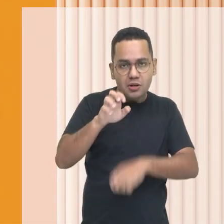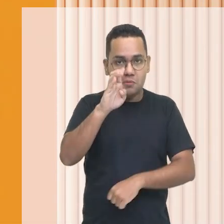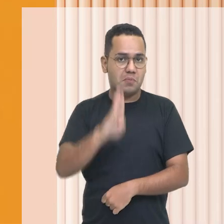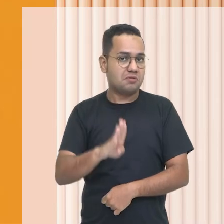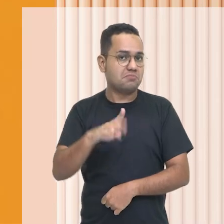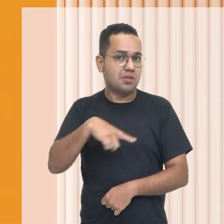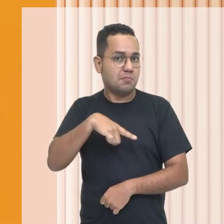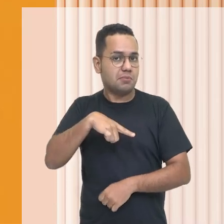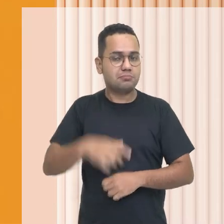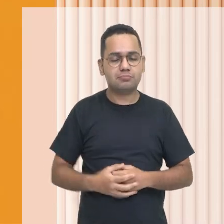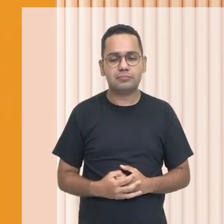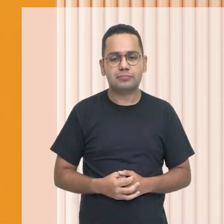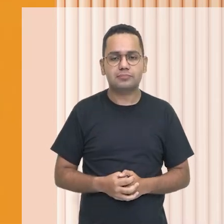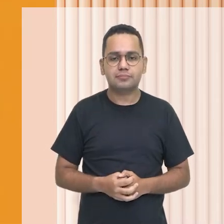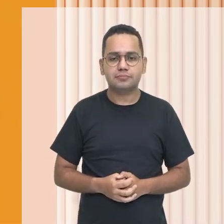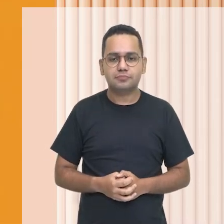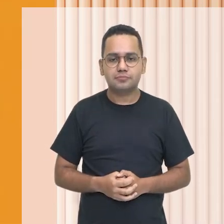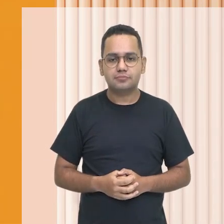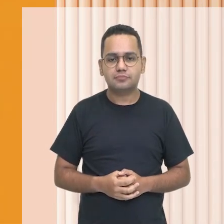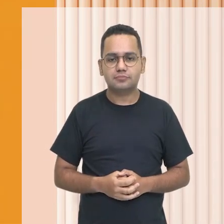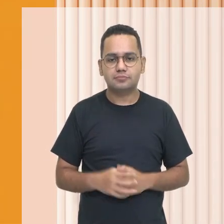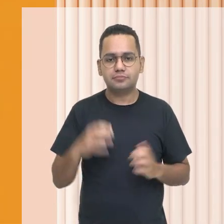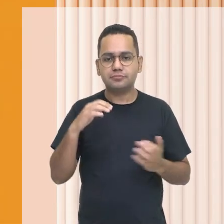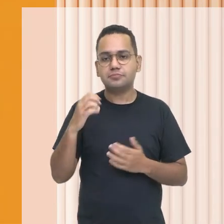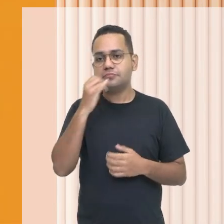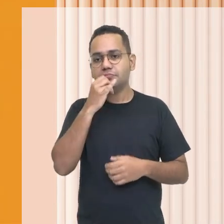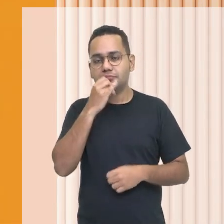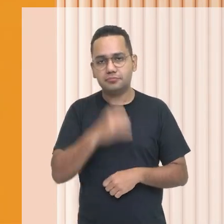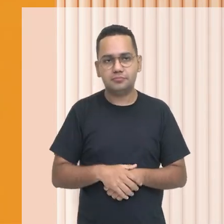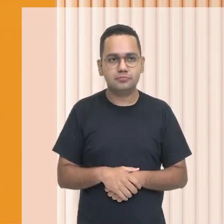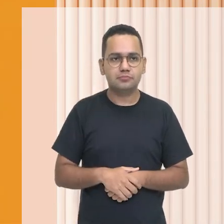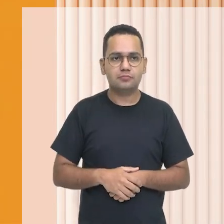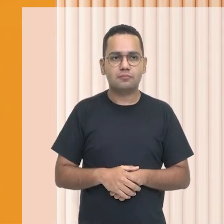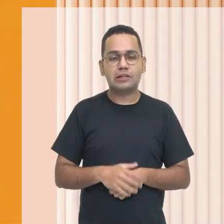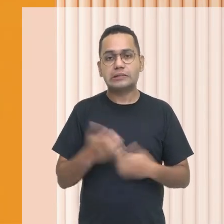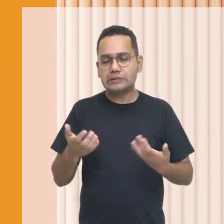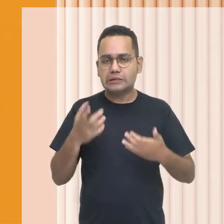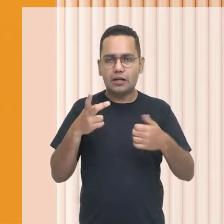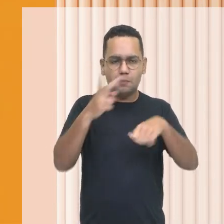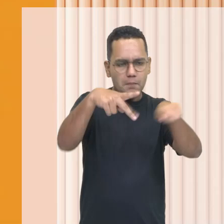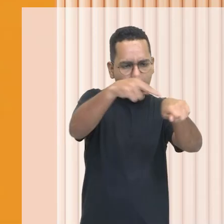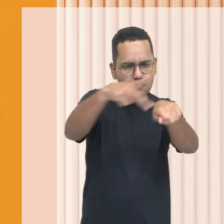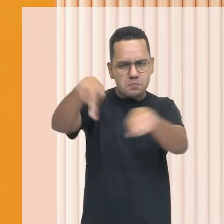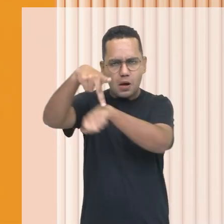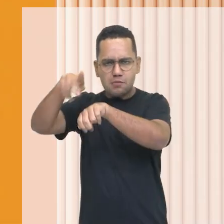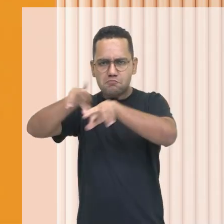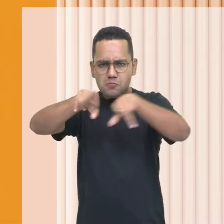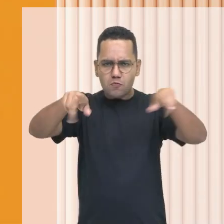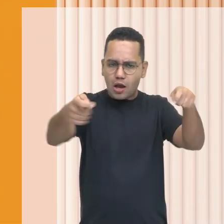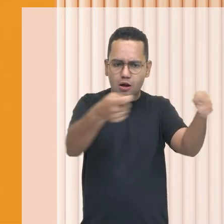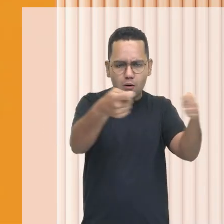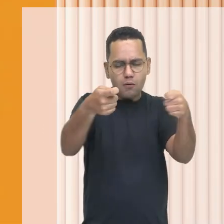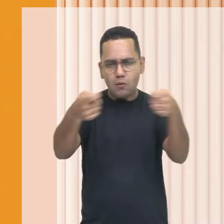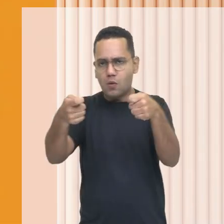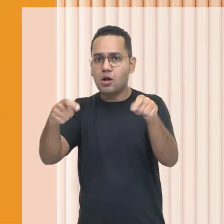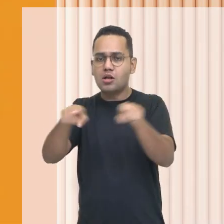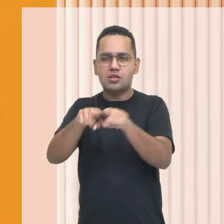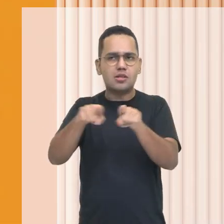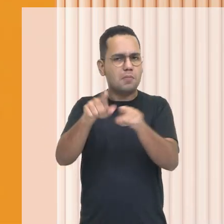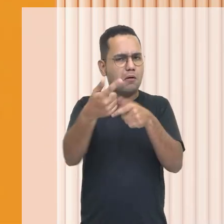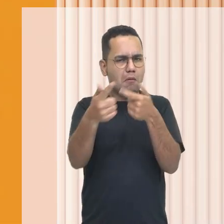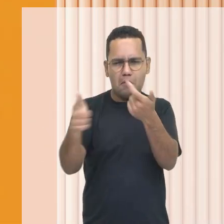a nova ordem mundial, né, com esses multipolos, você vai ter